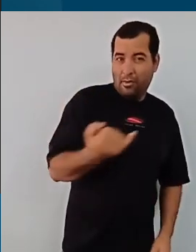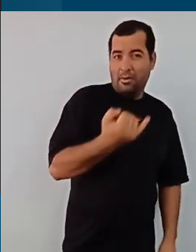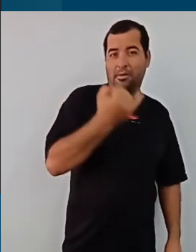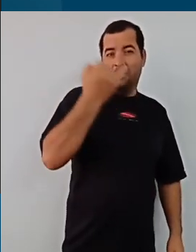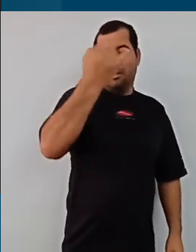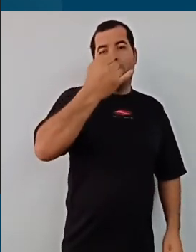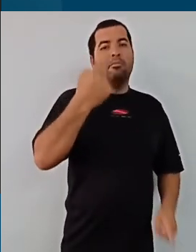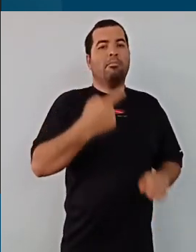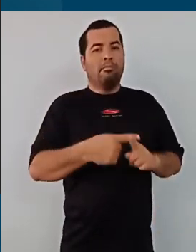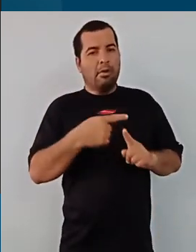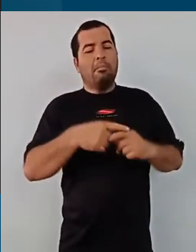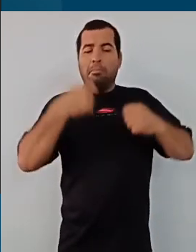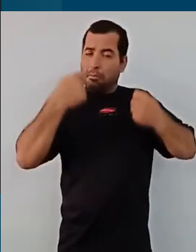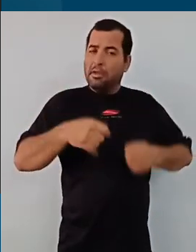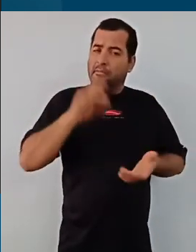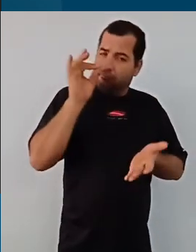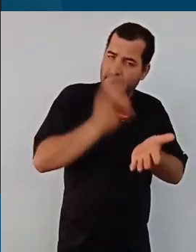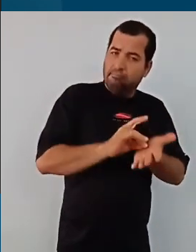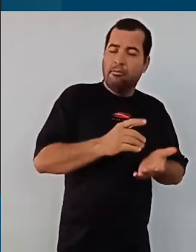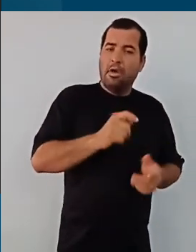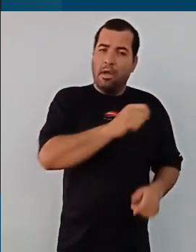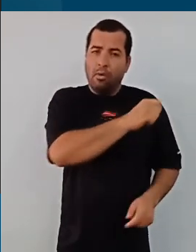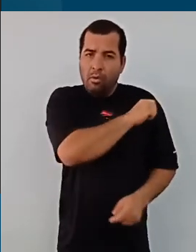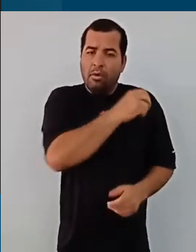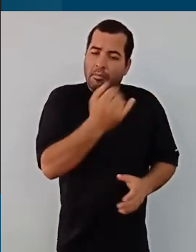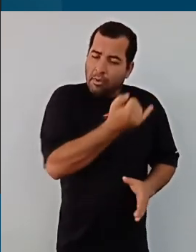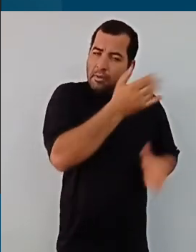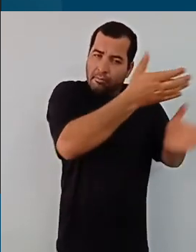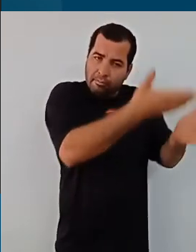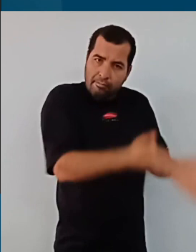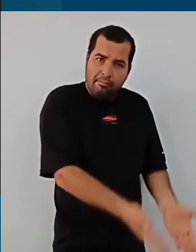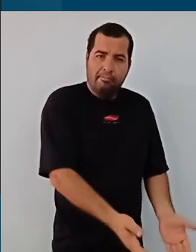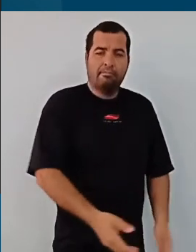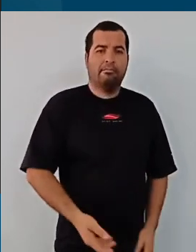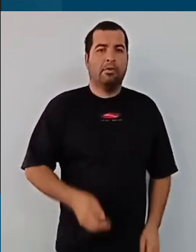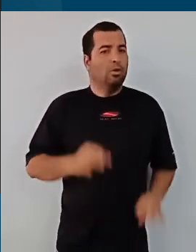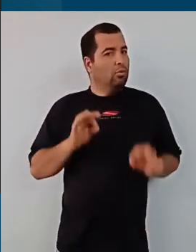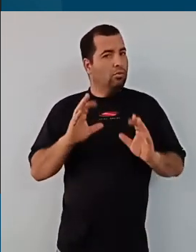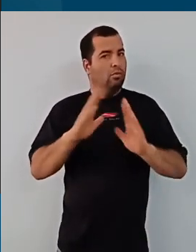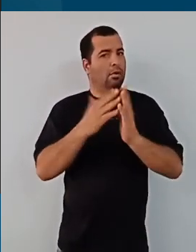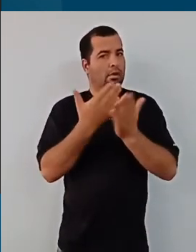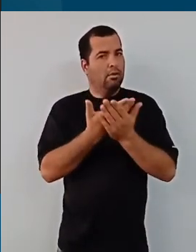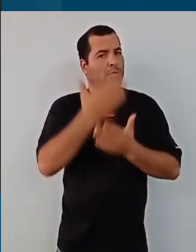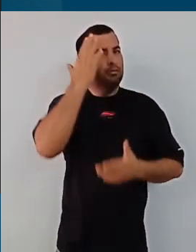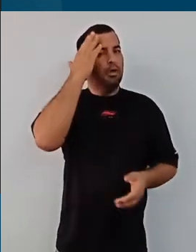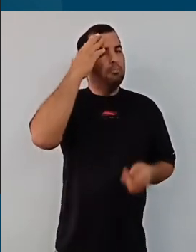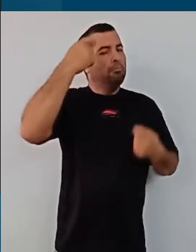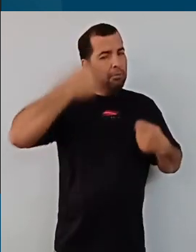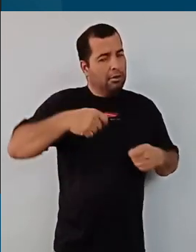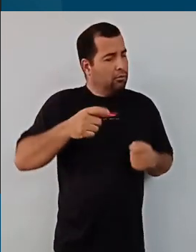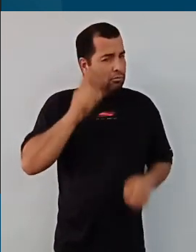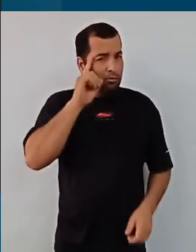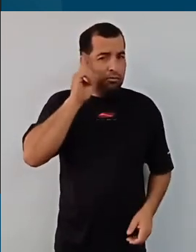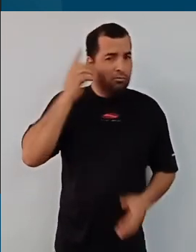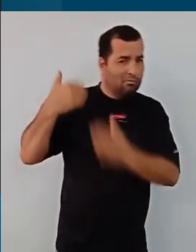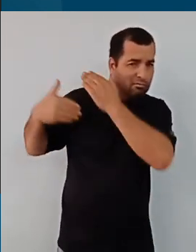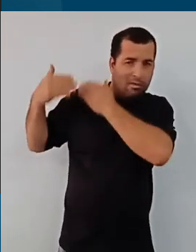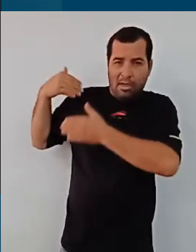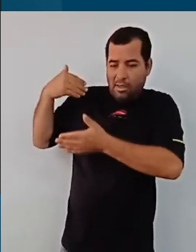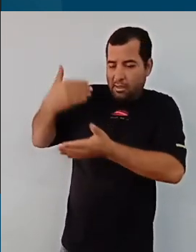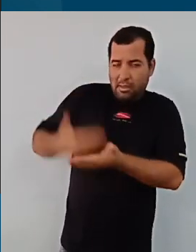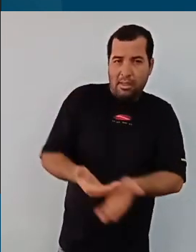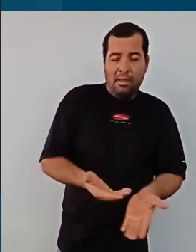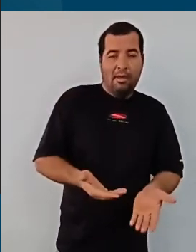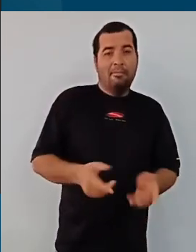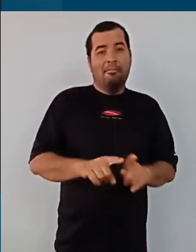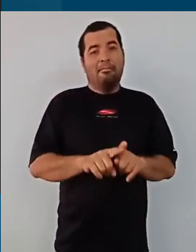sempre teve que ser o centro da aprendizagem. A escola deveria ter isso muito claramente o tempo todo em todas as salas de aula,